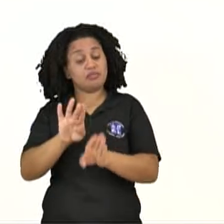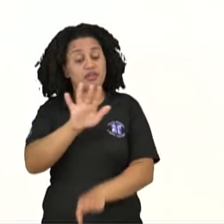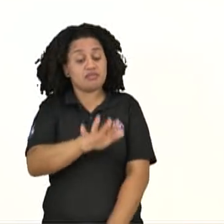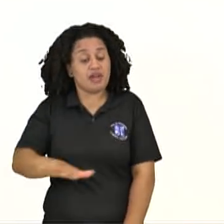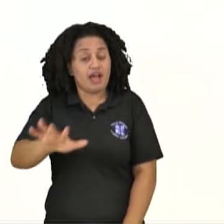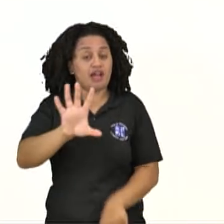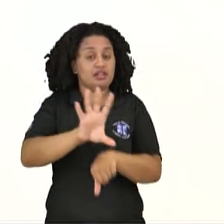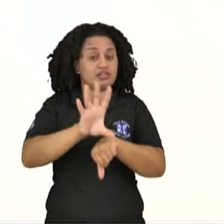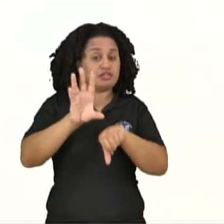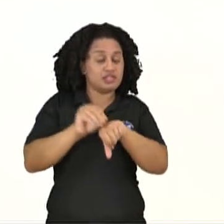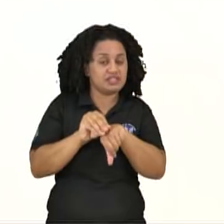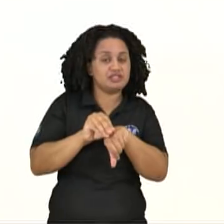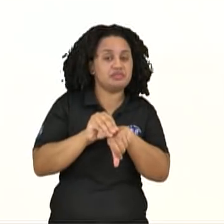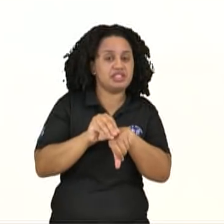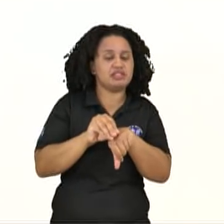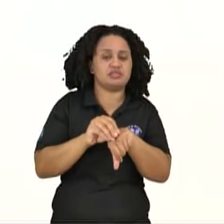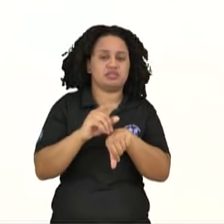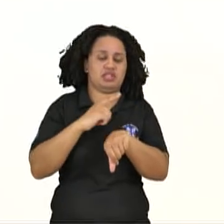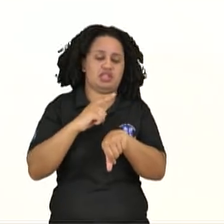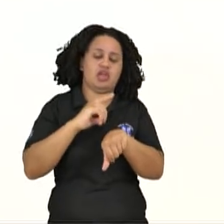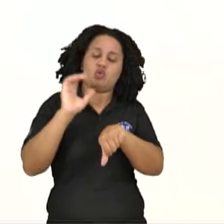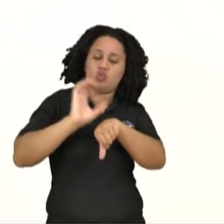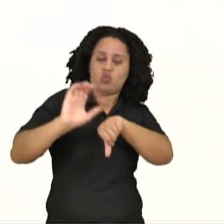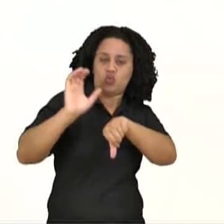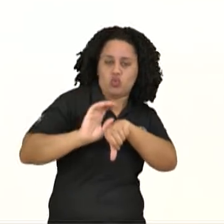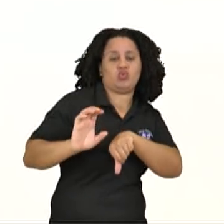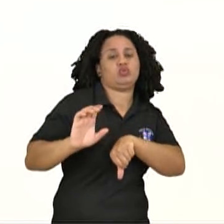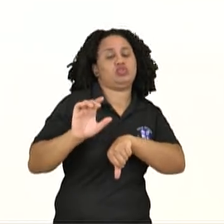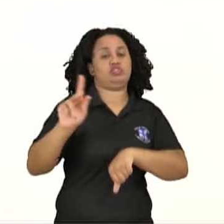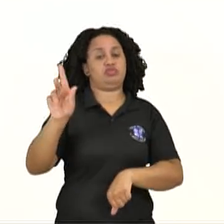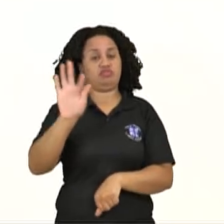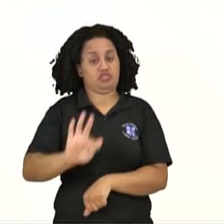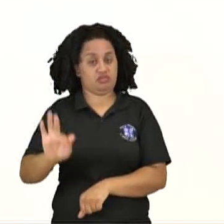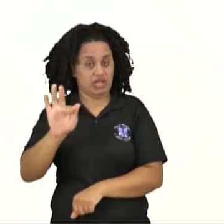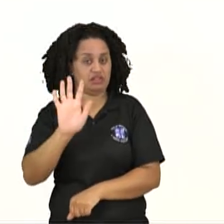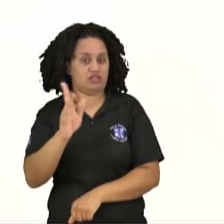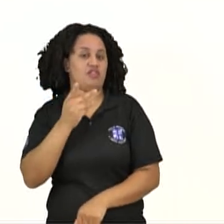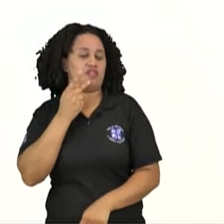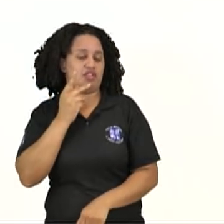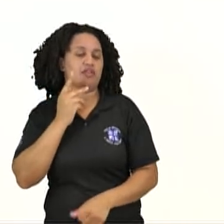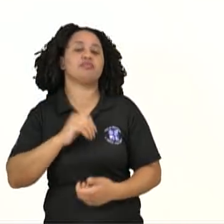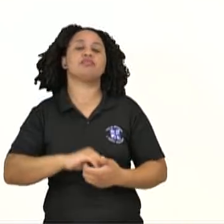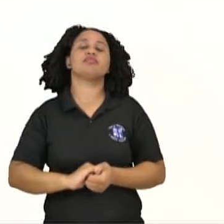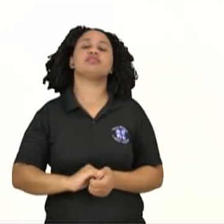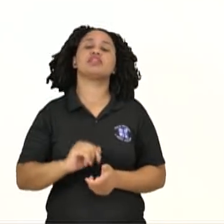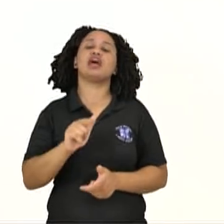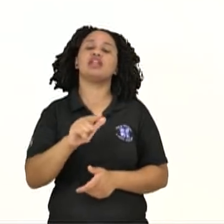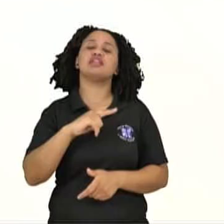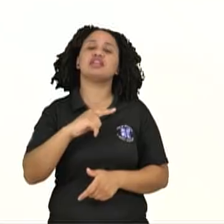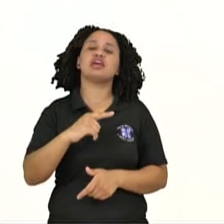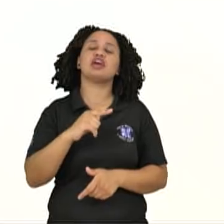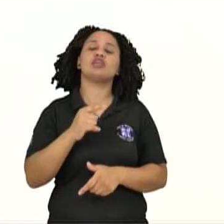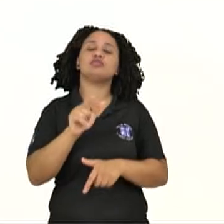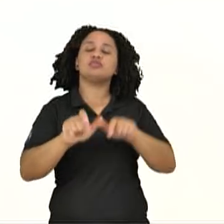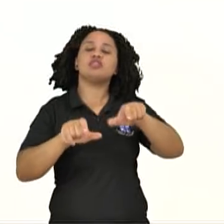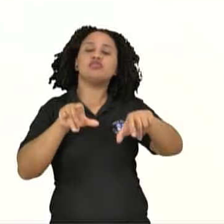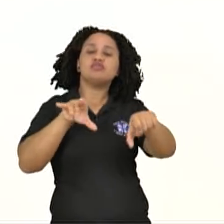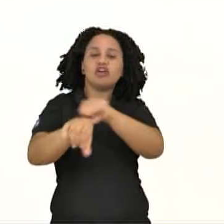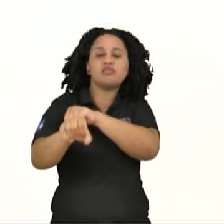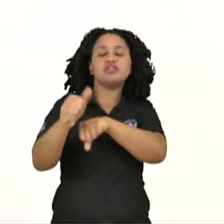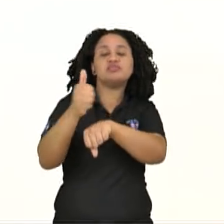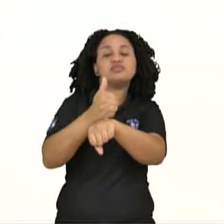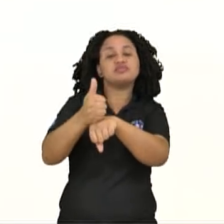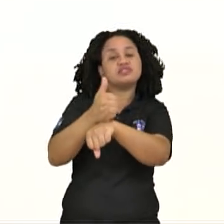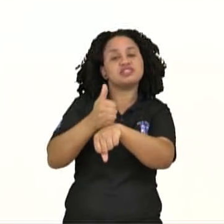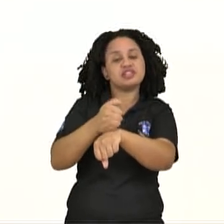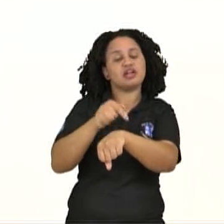saber científico, um curso, uma academia, como o professor Roberto falou, uma faculdade de História, onde se formam profissionais chamados historiadores. Lá eles